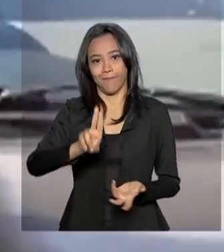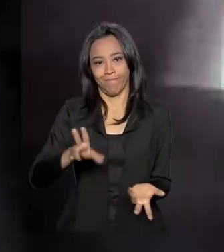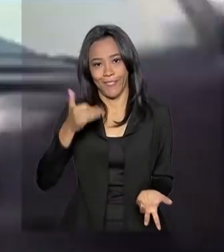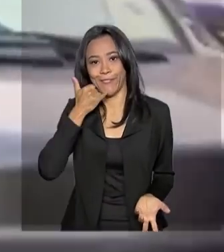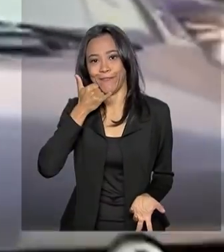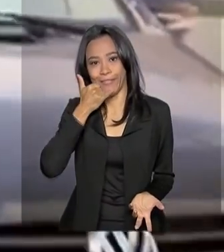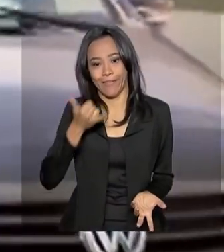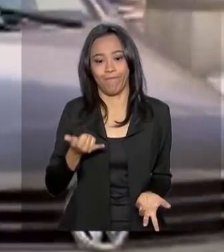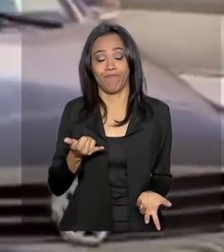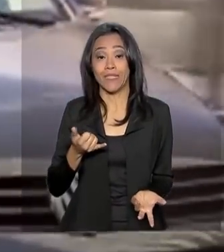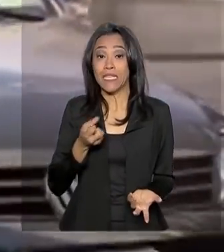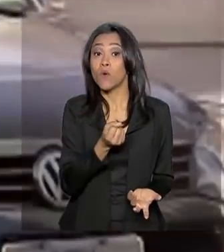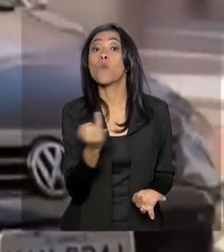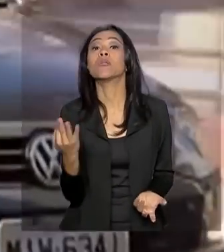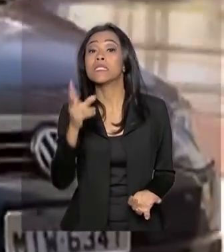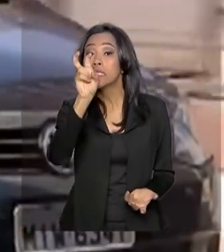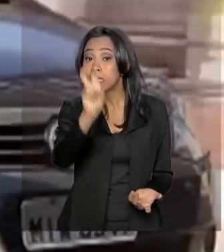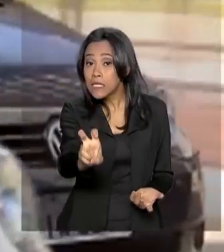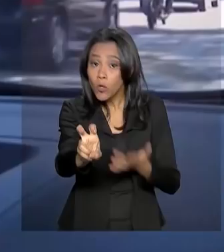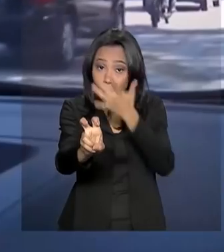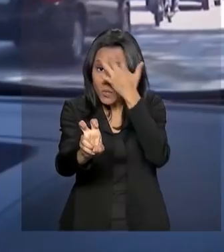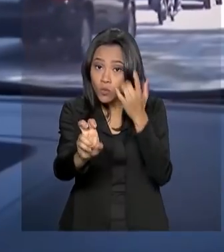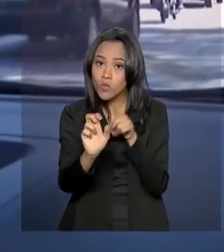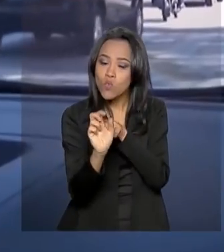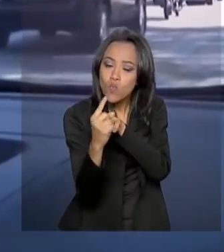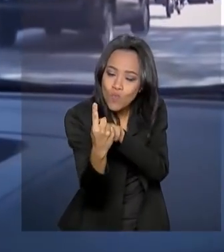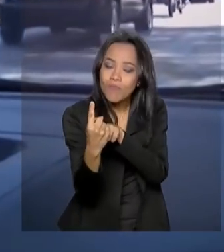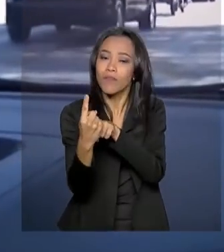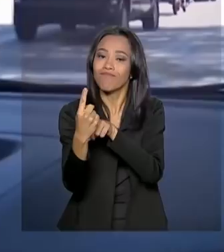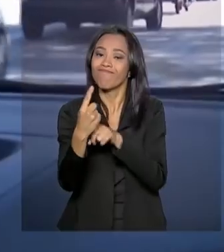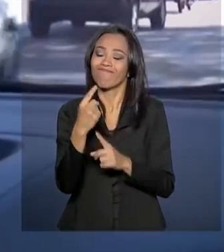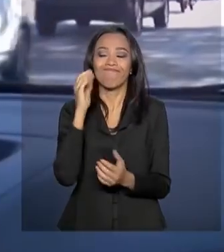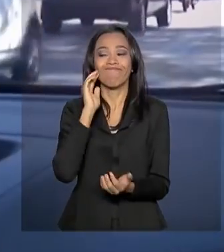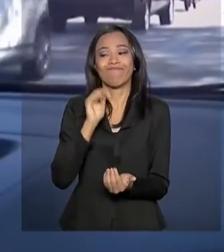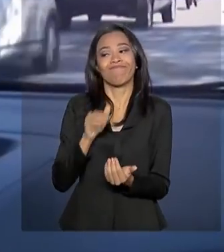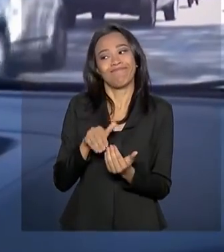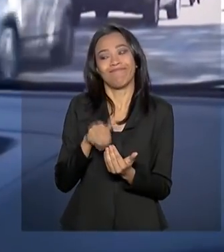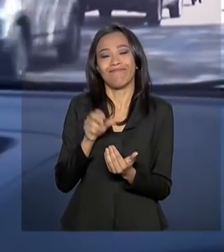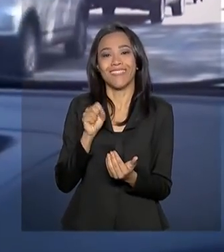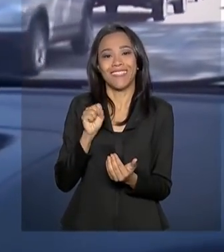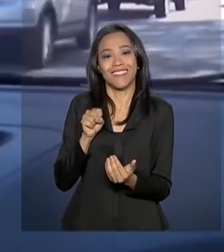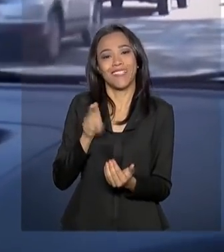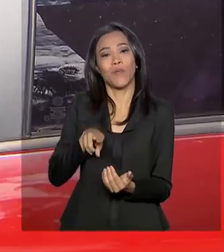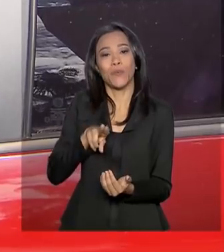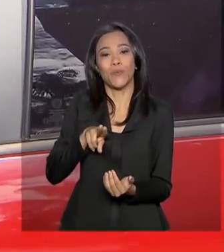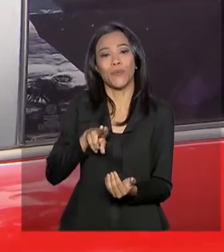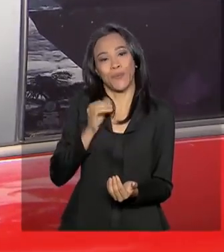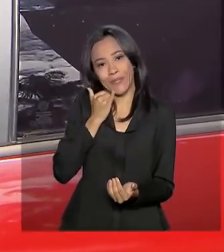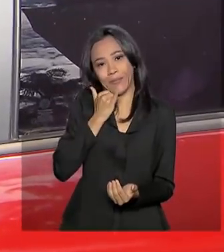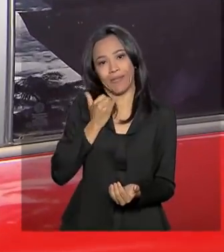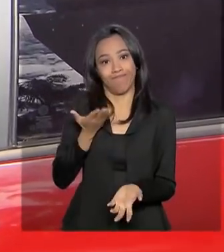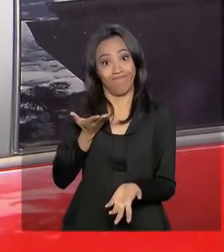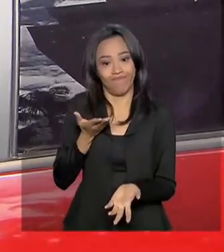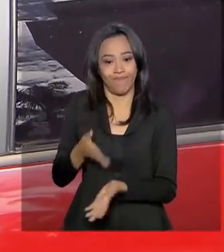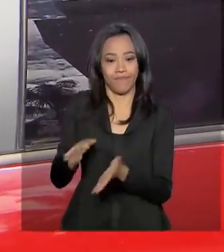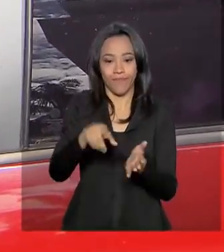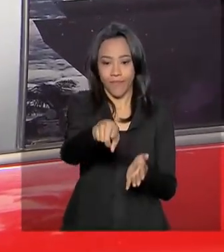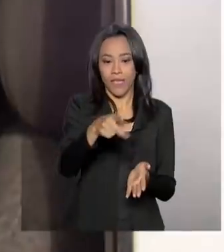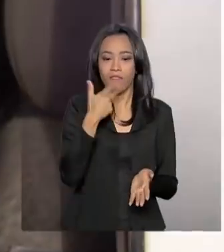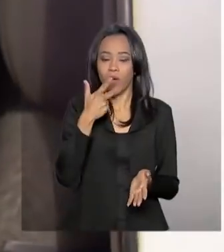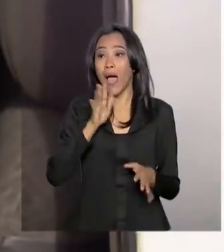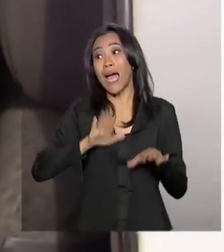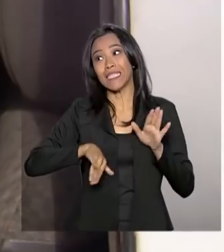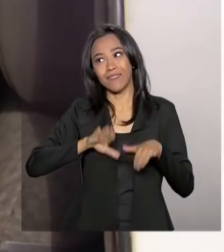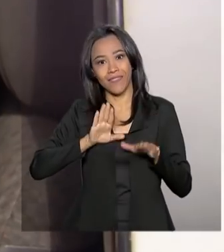Uma em cada cinco pessoas admite que usa o celular quando está ao volante. Às vezes, não vou mentir.